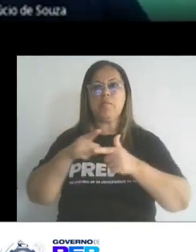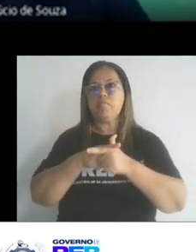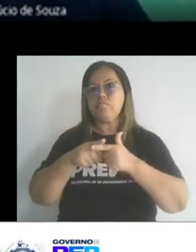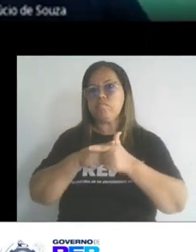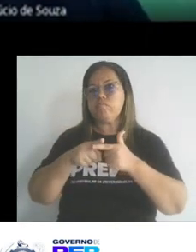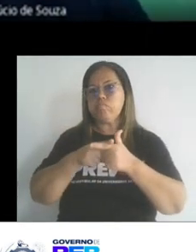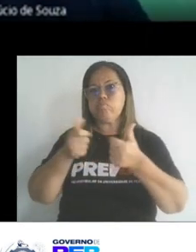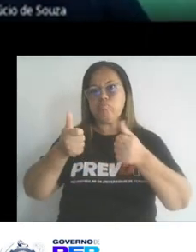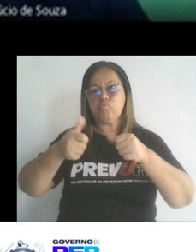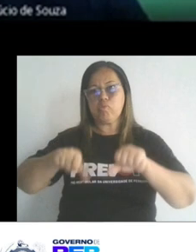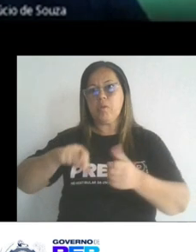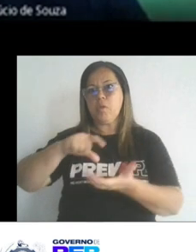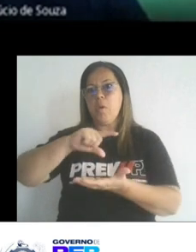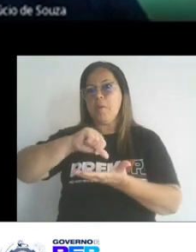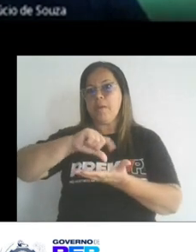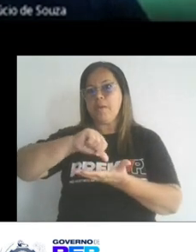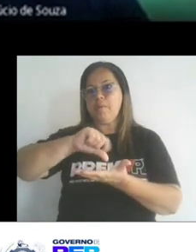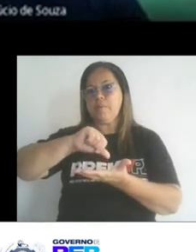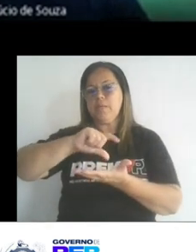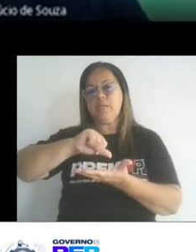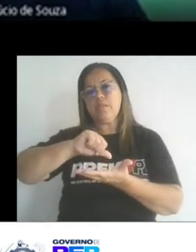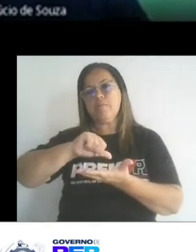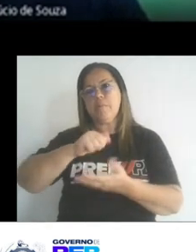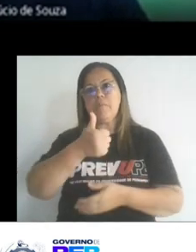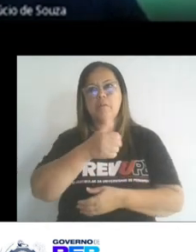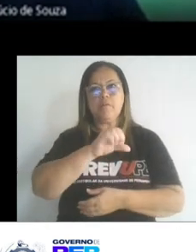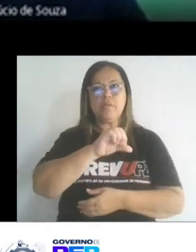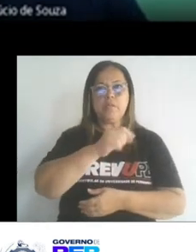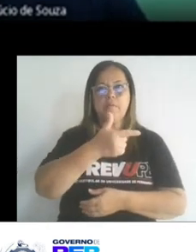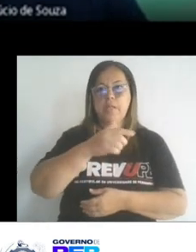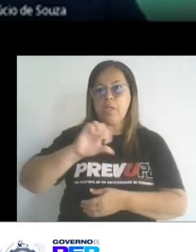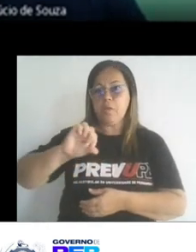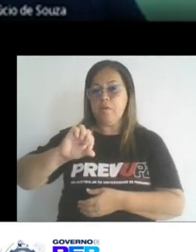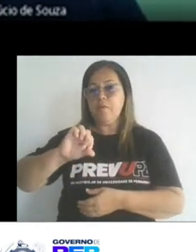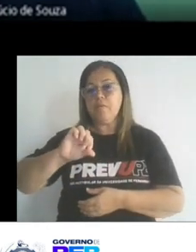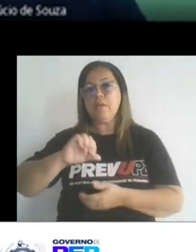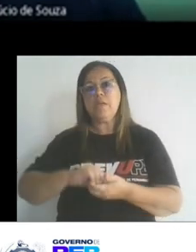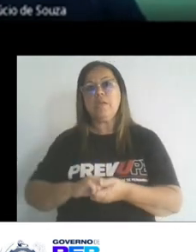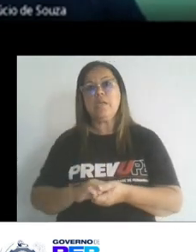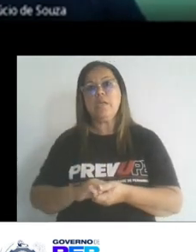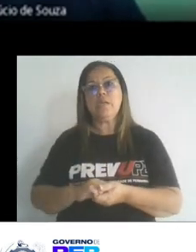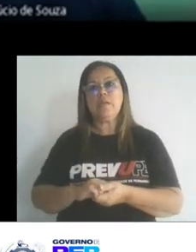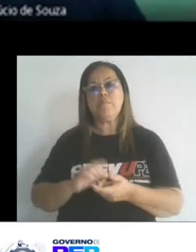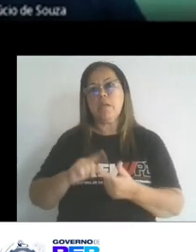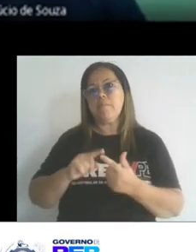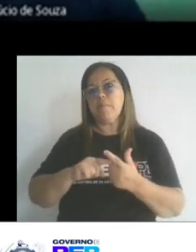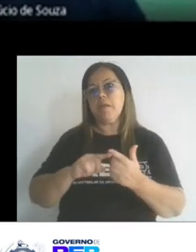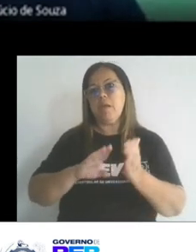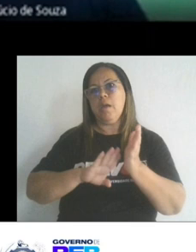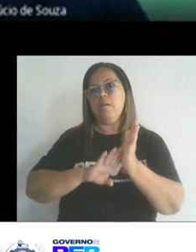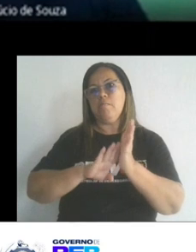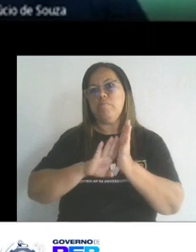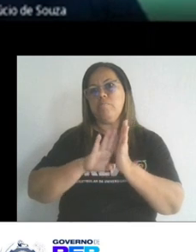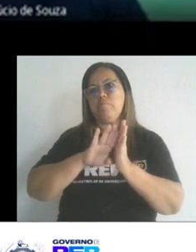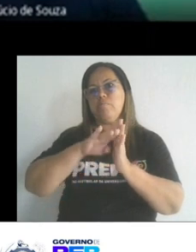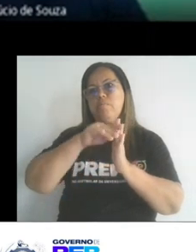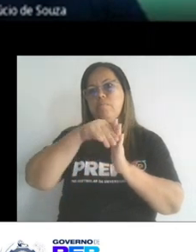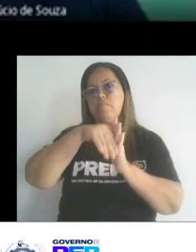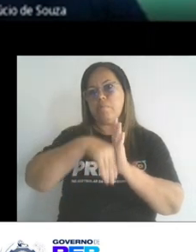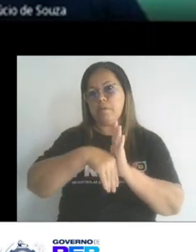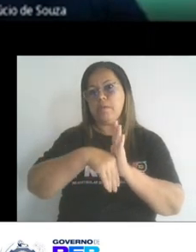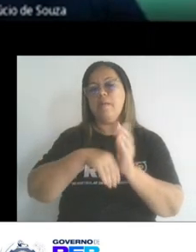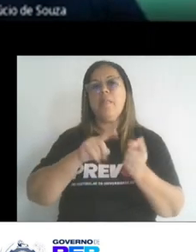do capitalismo de 1929 e a quebra de Bolsa de Valores e o surgimento